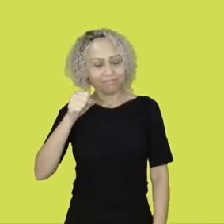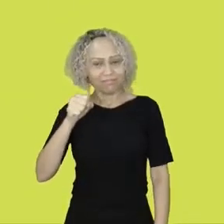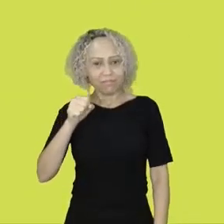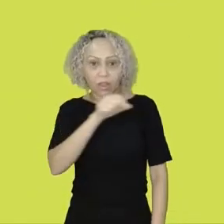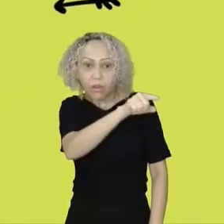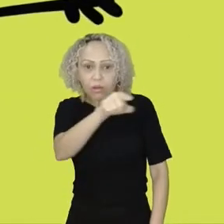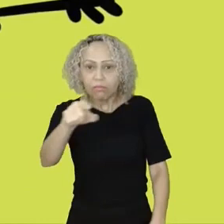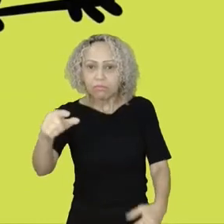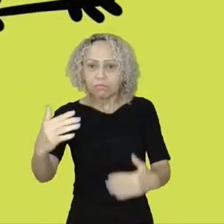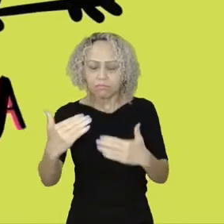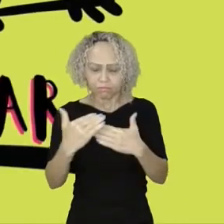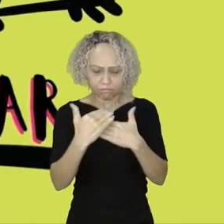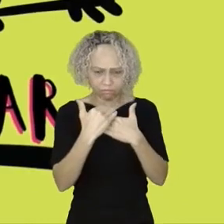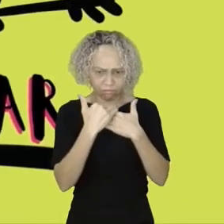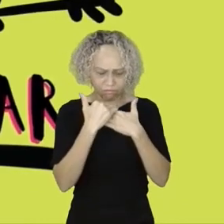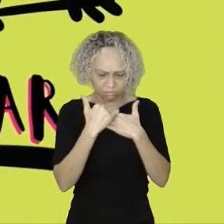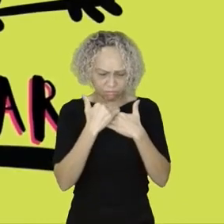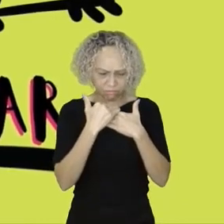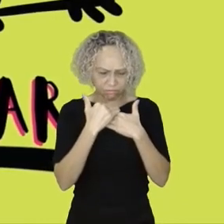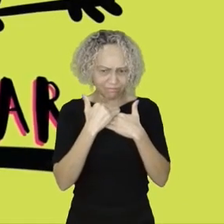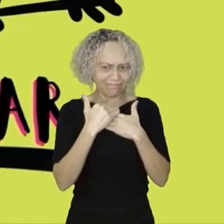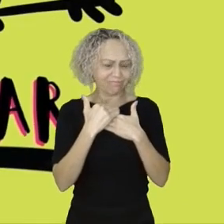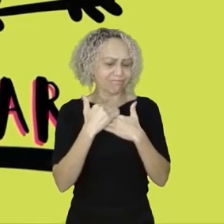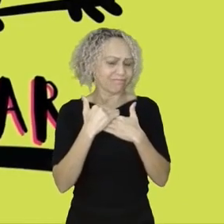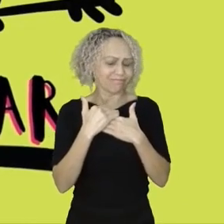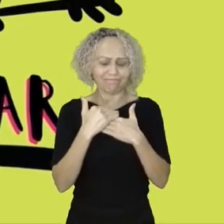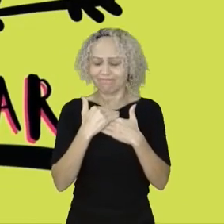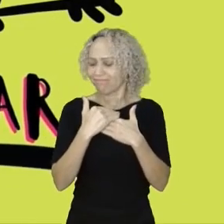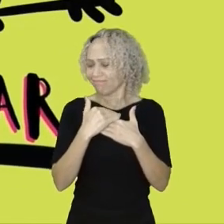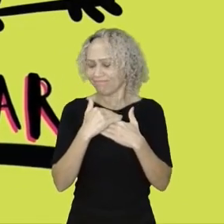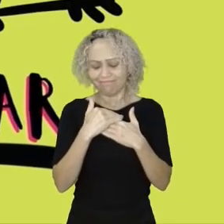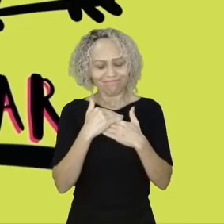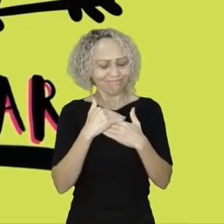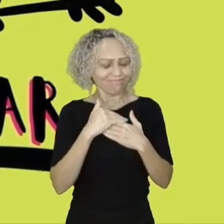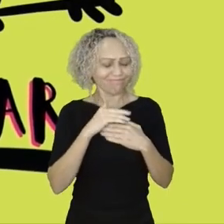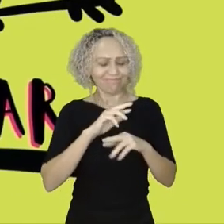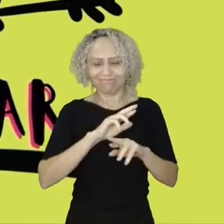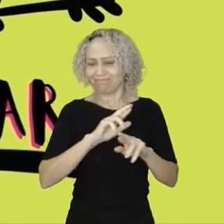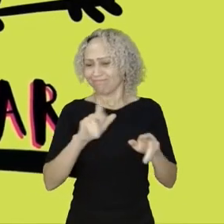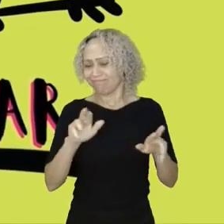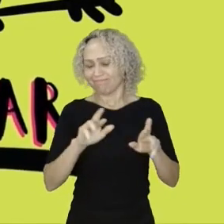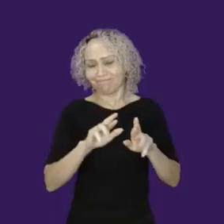Não vão mais conseguir me anular, me calar.